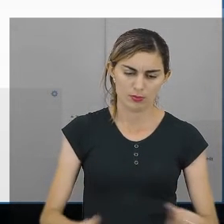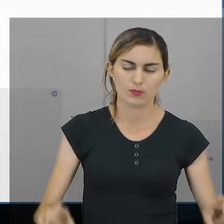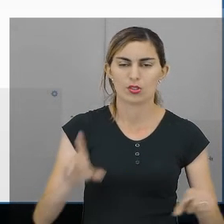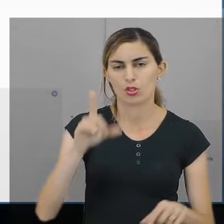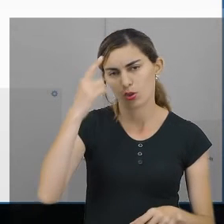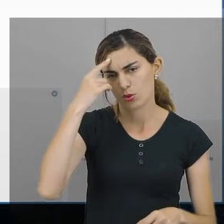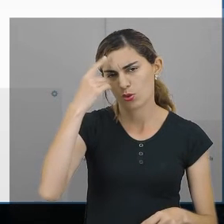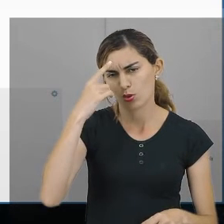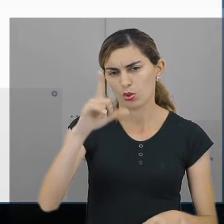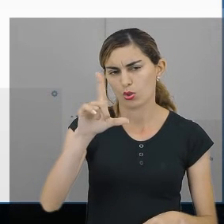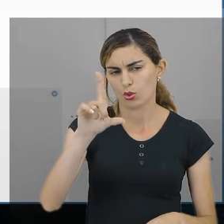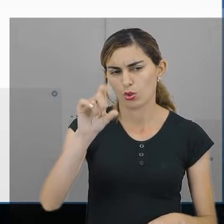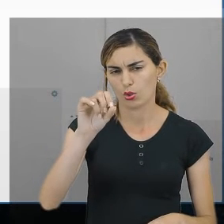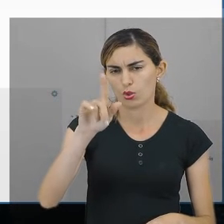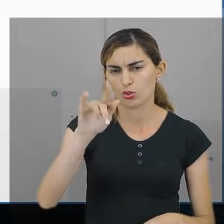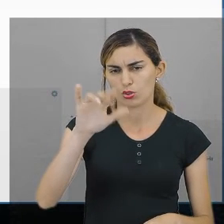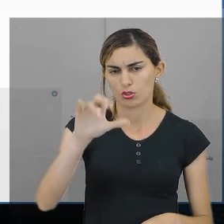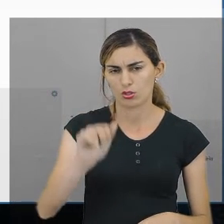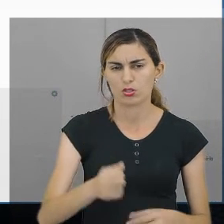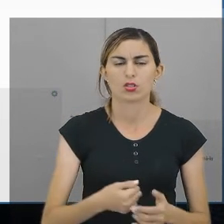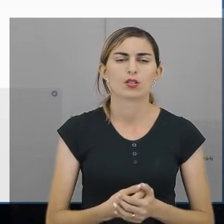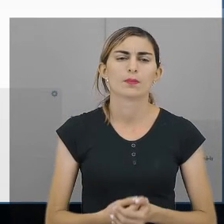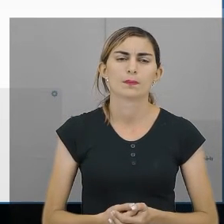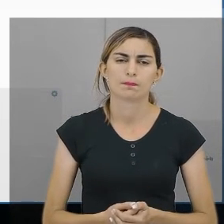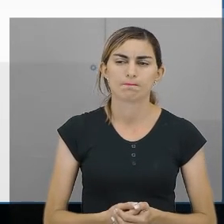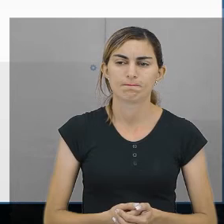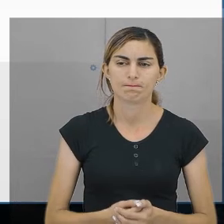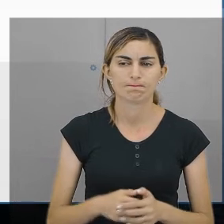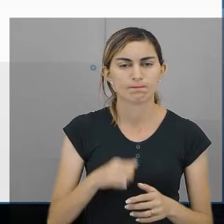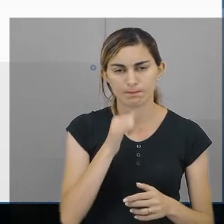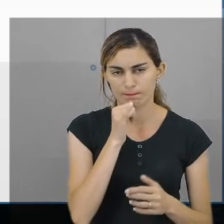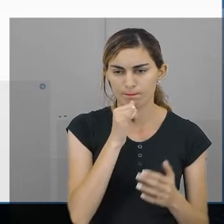Vamos dar um exemplo aqui legal de expressões lógicas.